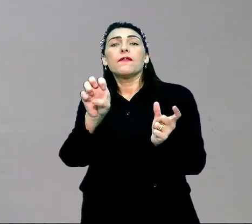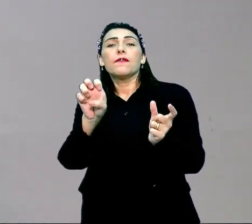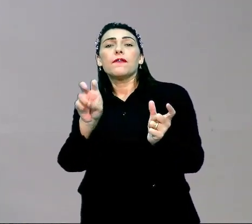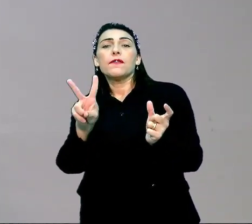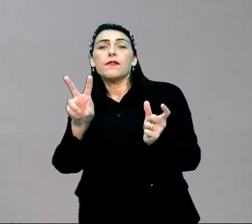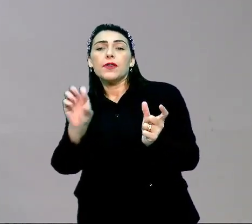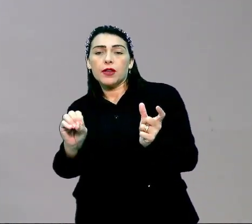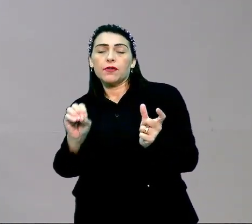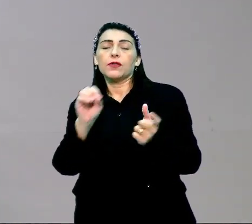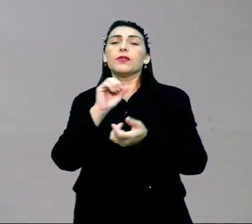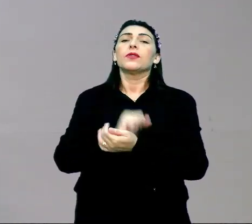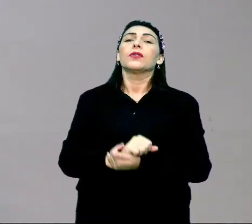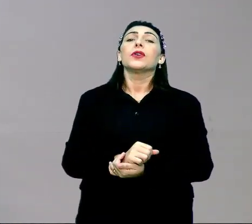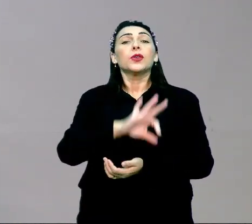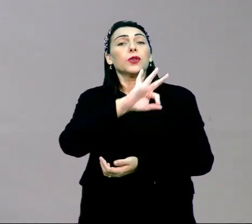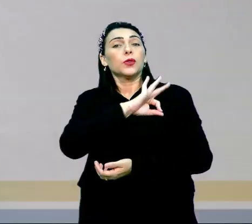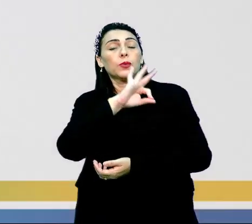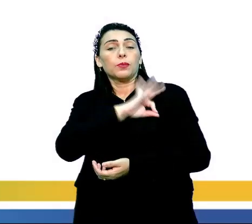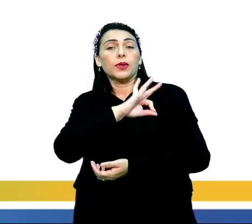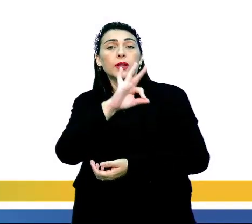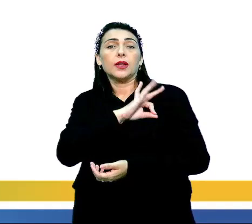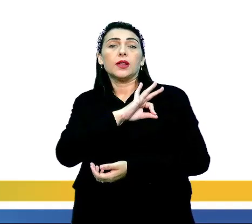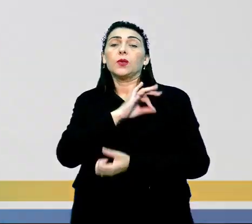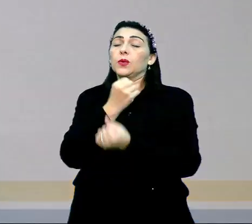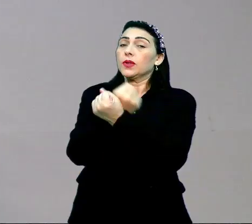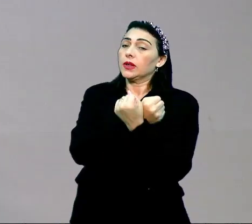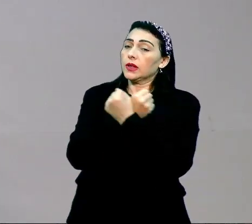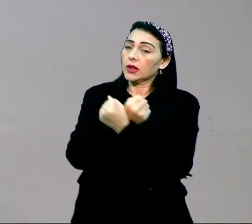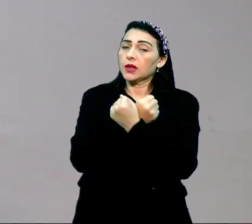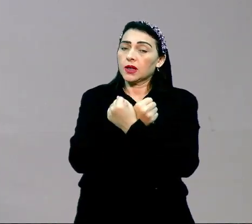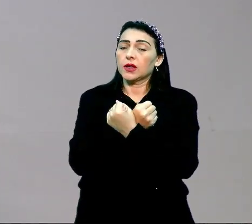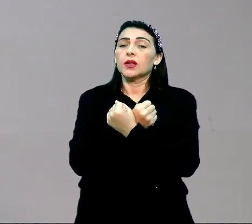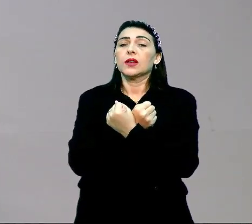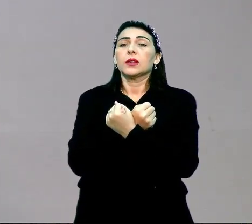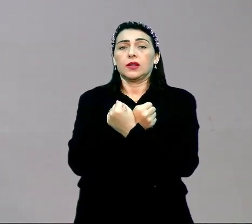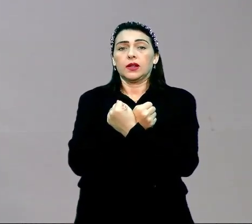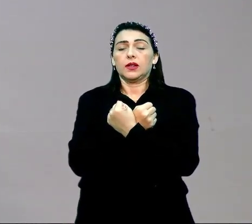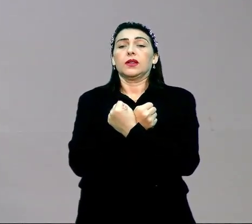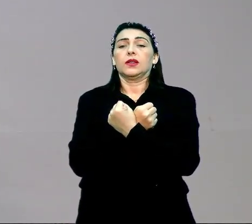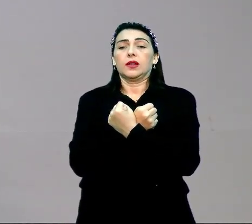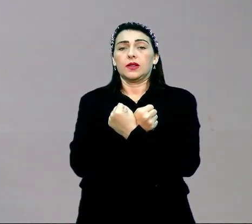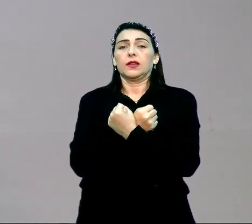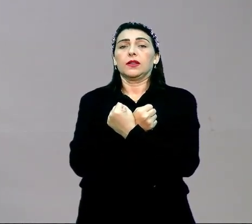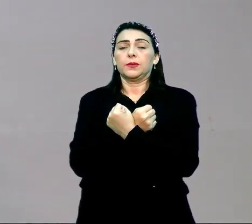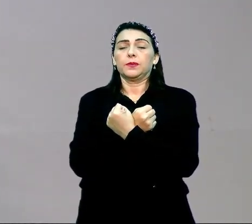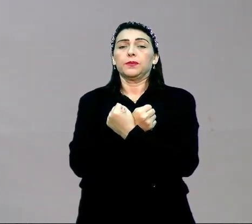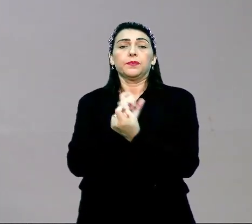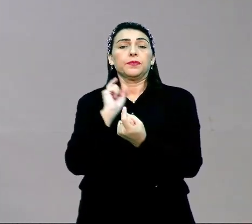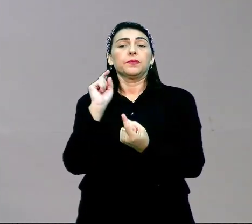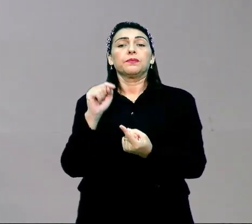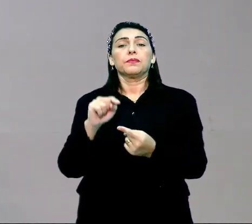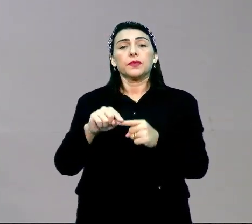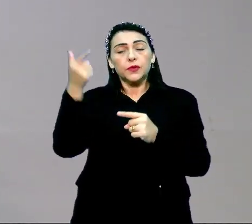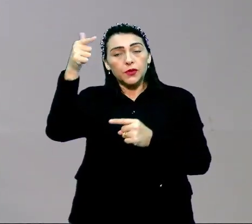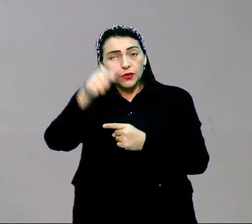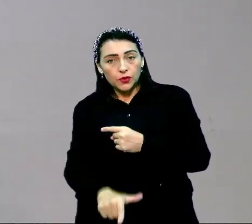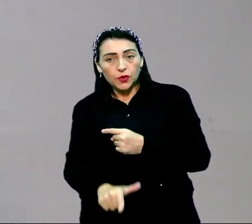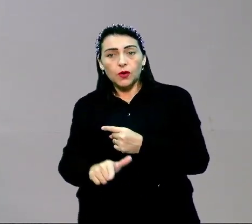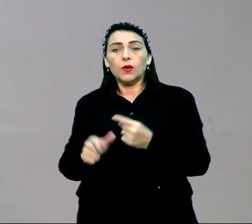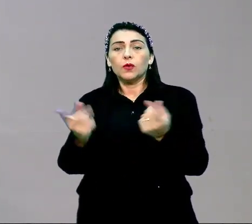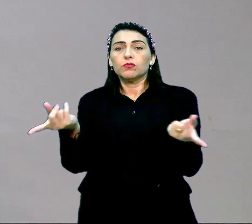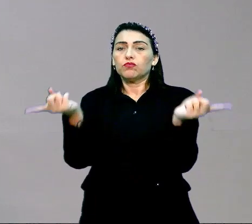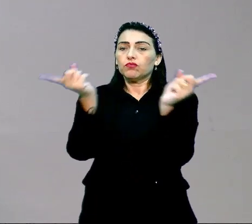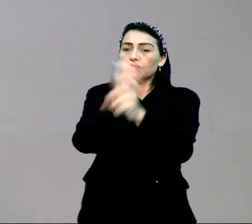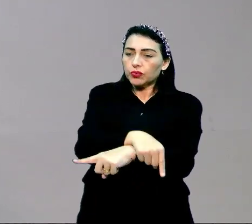frevo, e no caso do militar e os escravos, era justamente esse direcionamento, mais uma vez, de